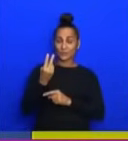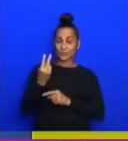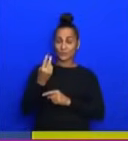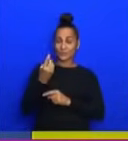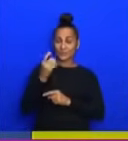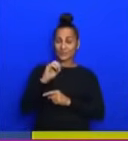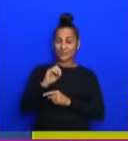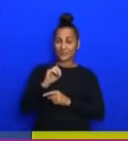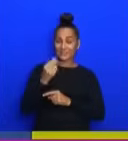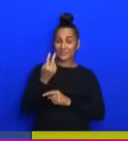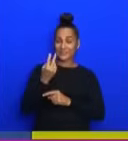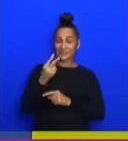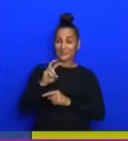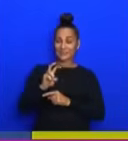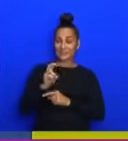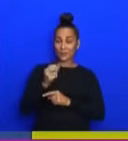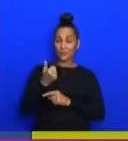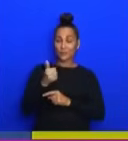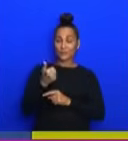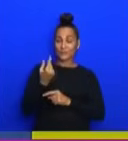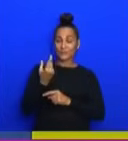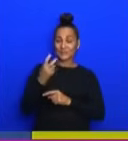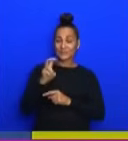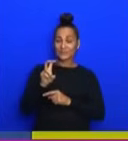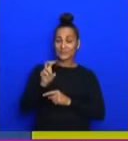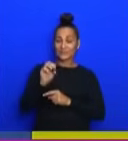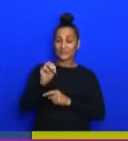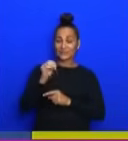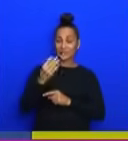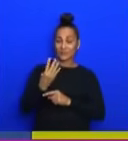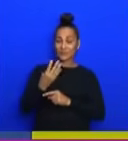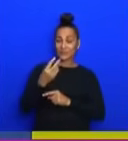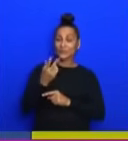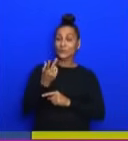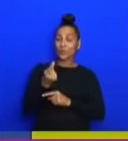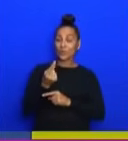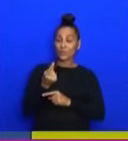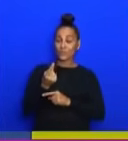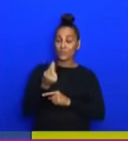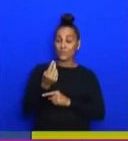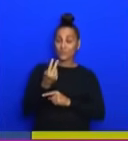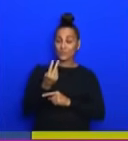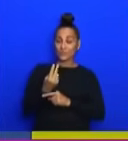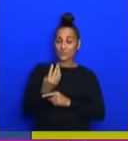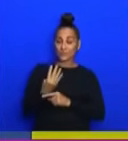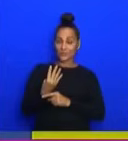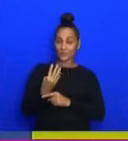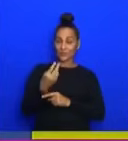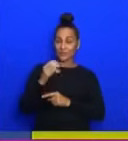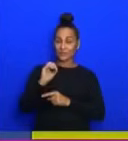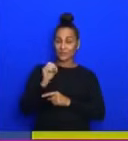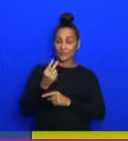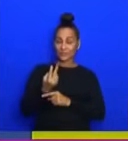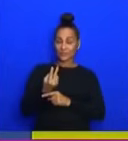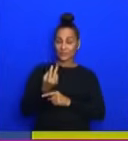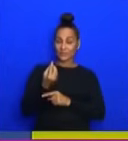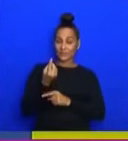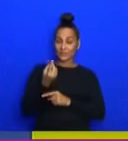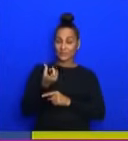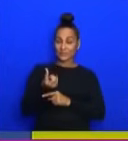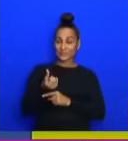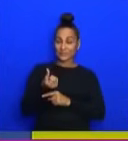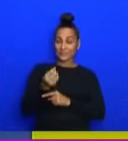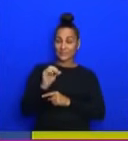22, 10, 25, 11, 15, 04, 12, 24,